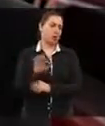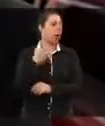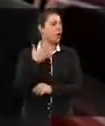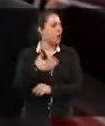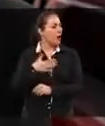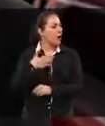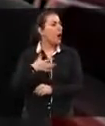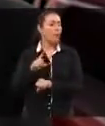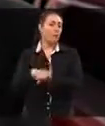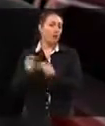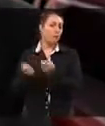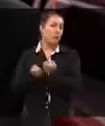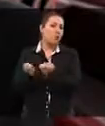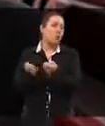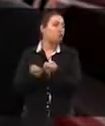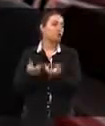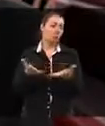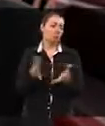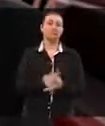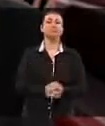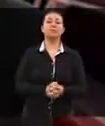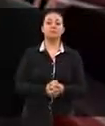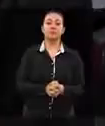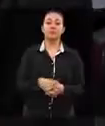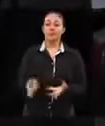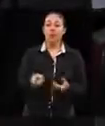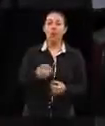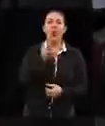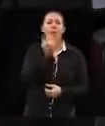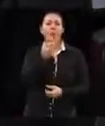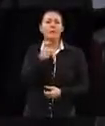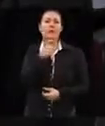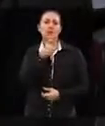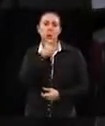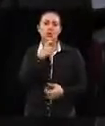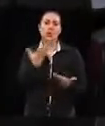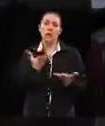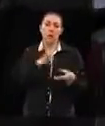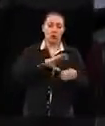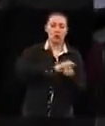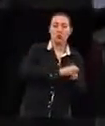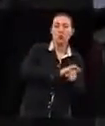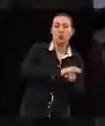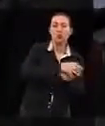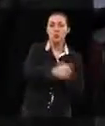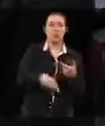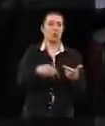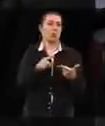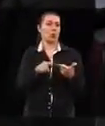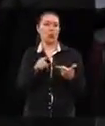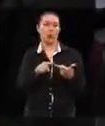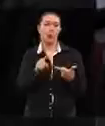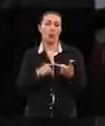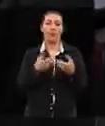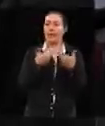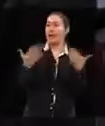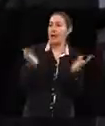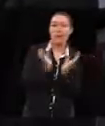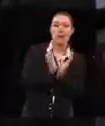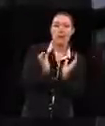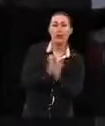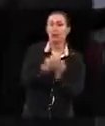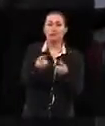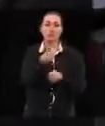são muito interessantes, né? Todos esses... E quanto aos congelados, Fernanda? Sucos congelados, por